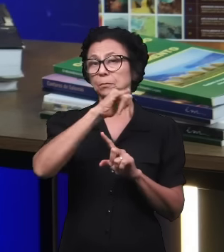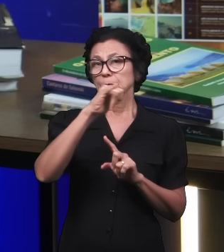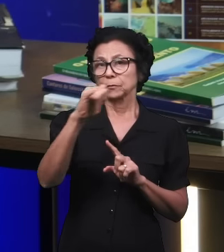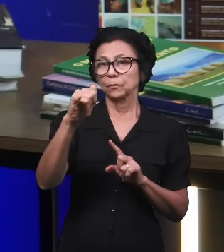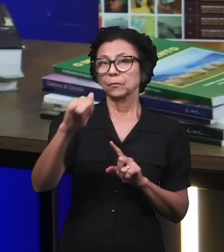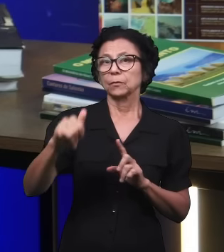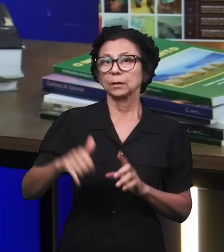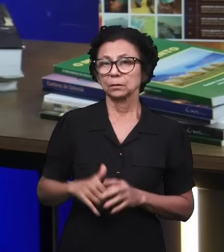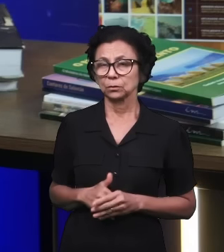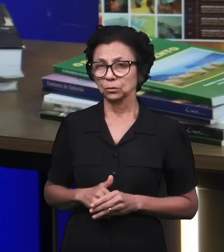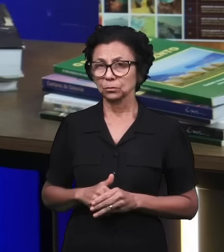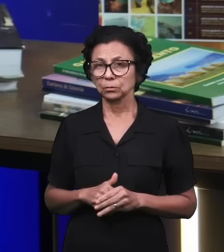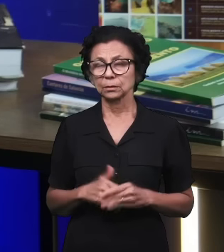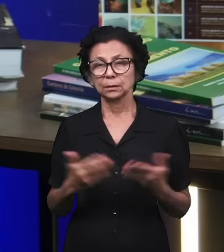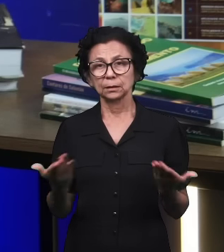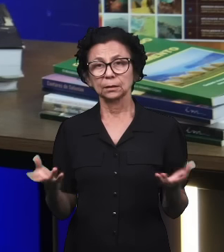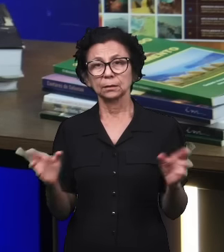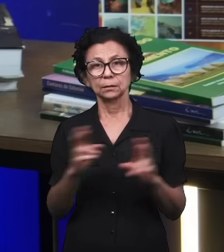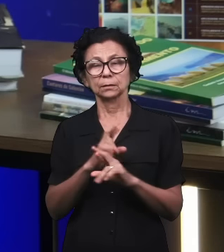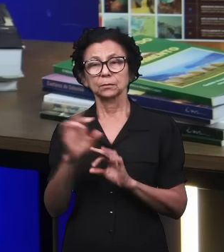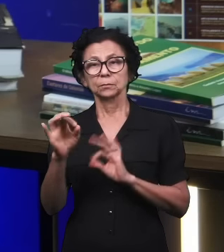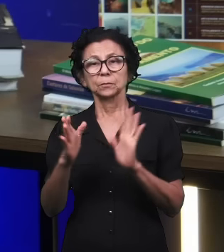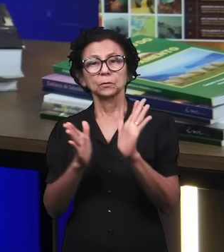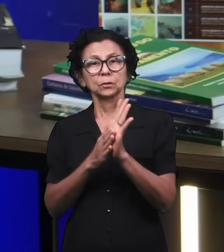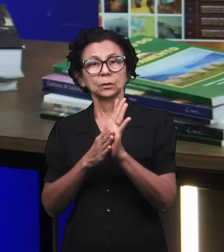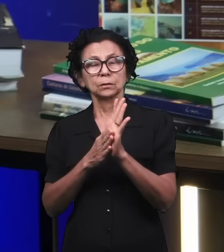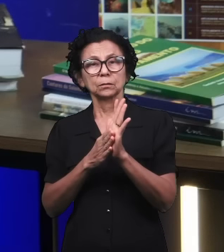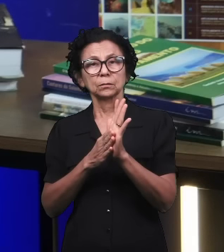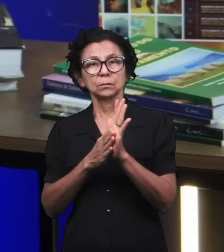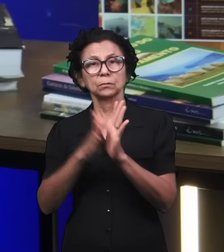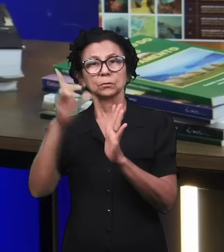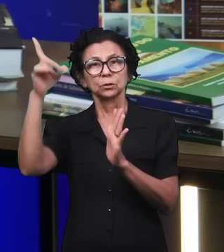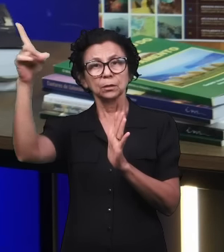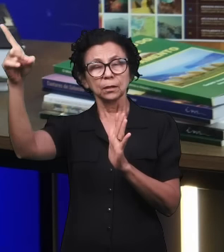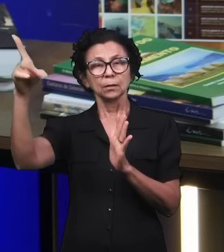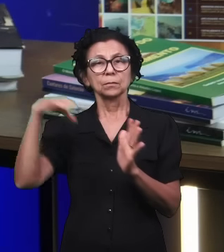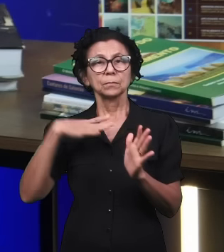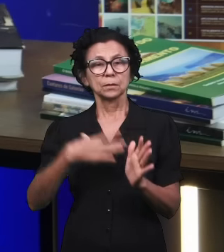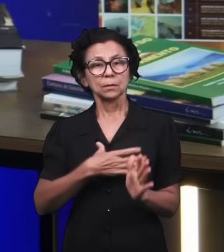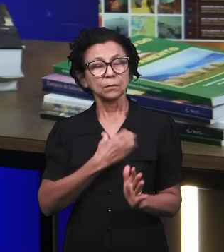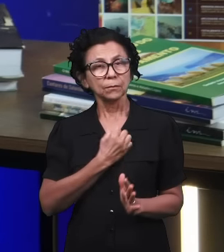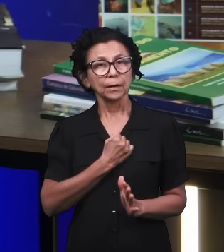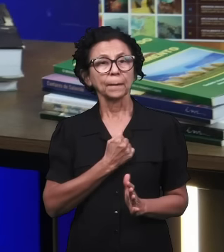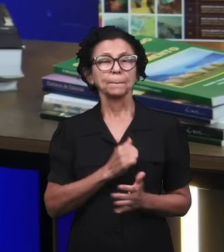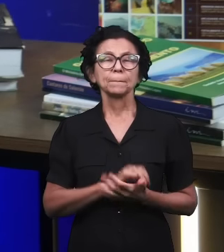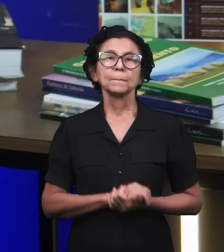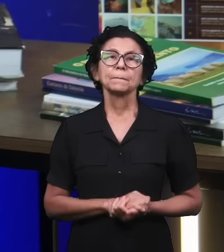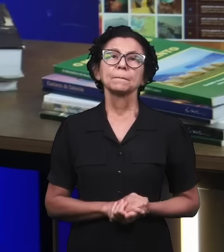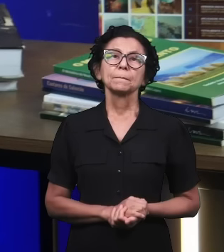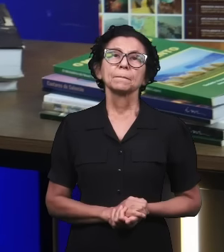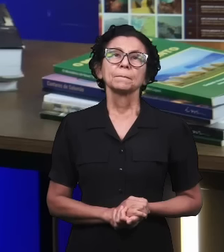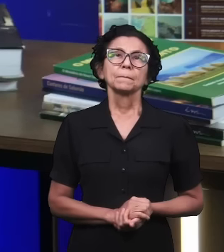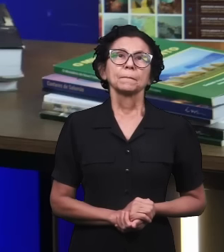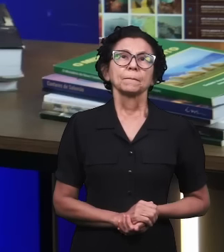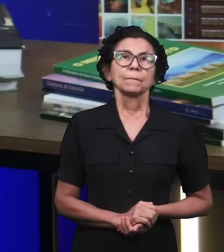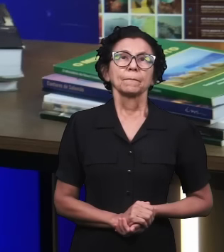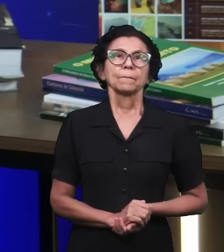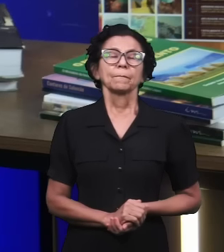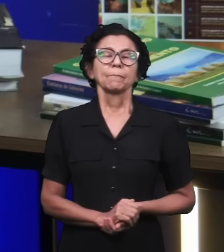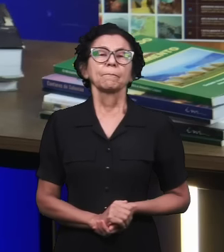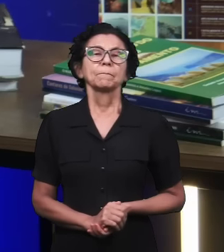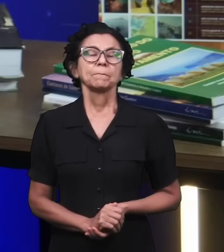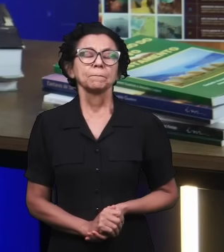de Deus de salvação, de redenção para a vida do homem. E o texto, ele enfatiza isso, aquilo que foi dito